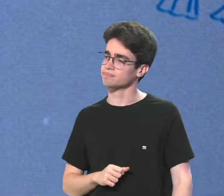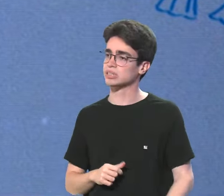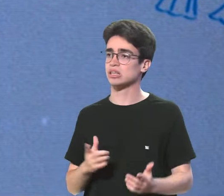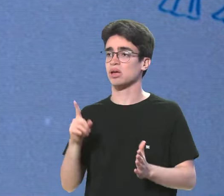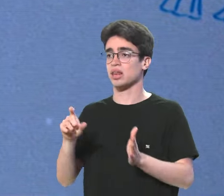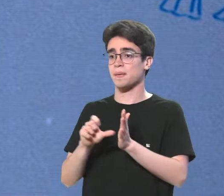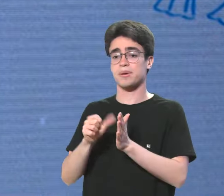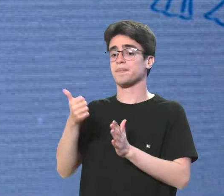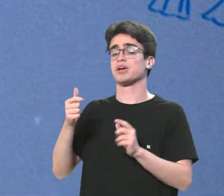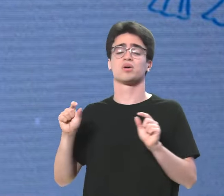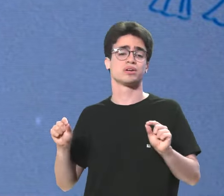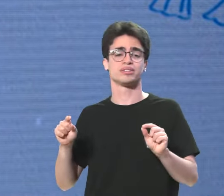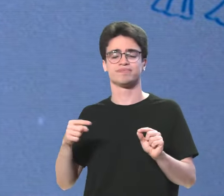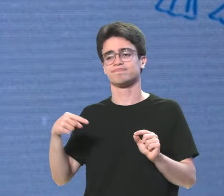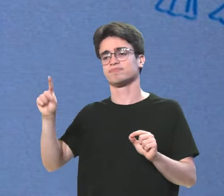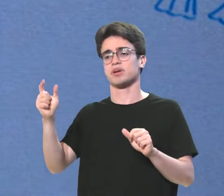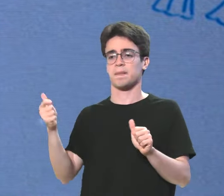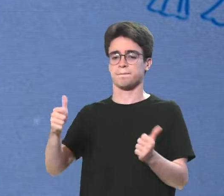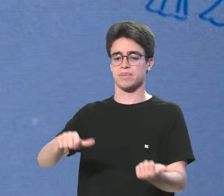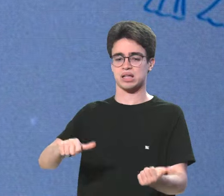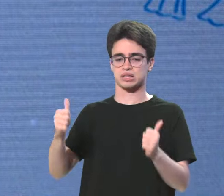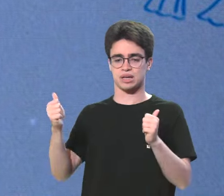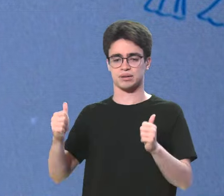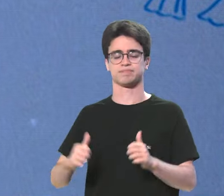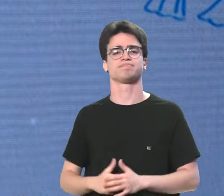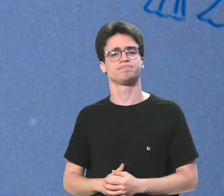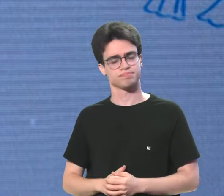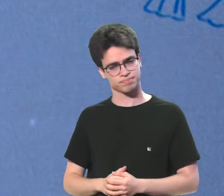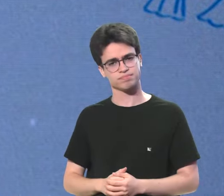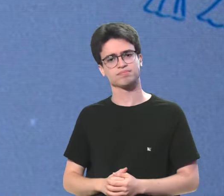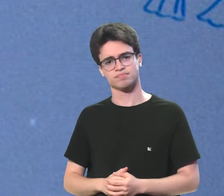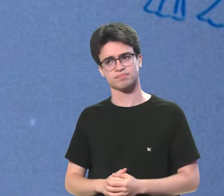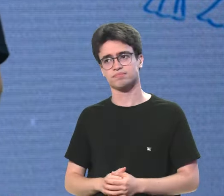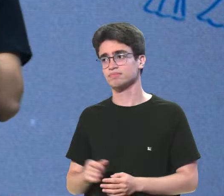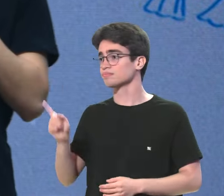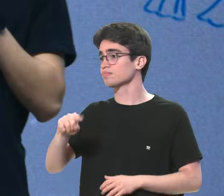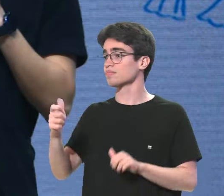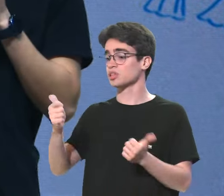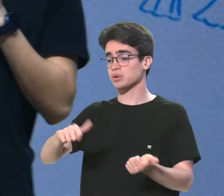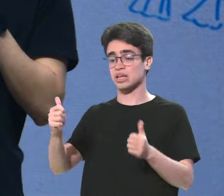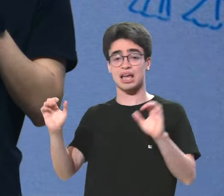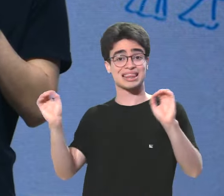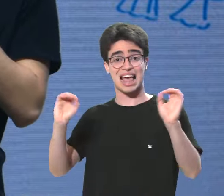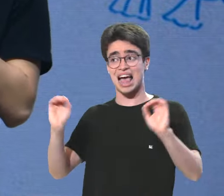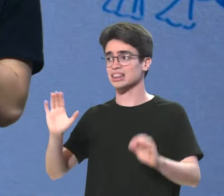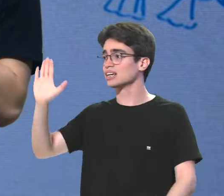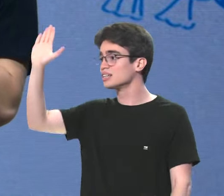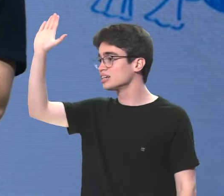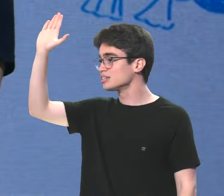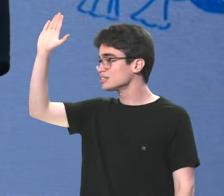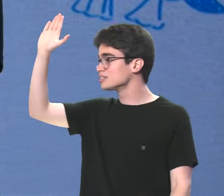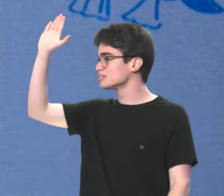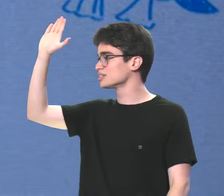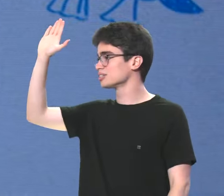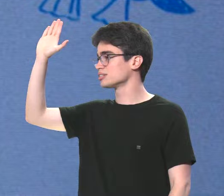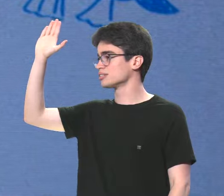teve foi se batizar levanta a mão aí quem não é batizado só queem não